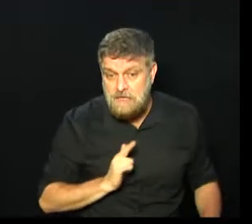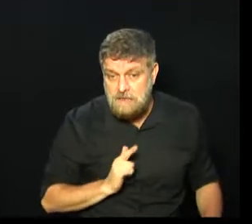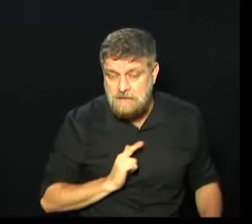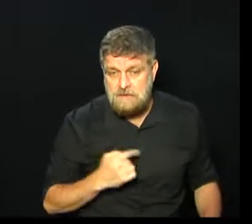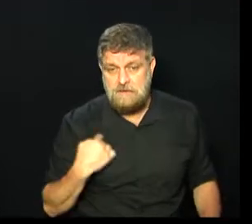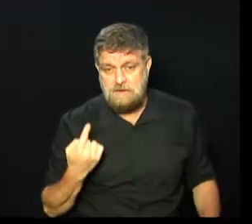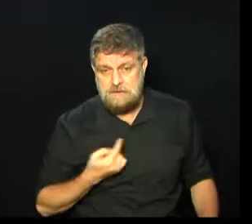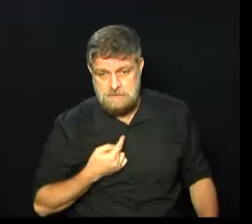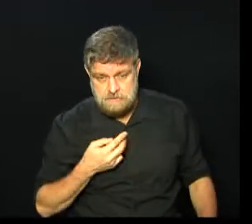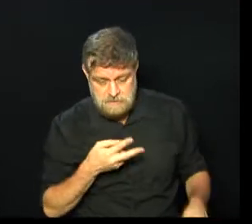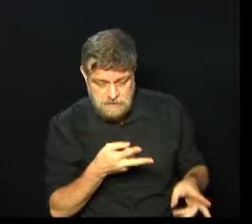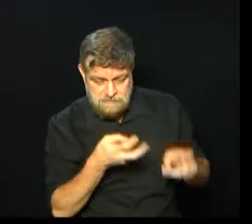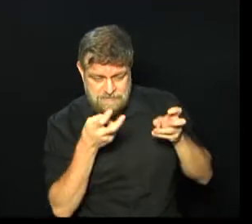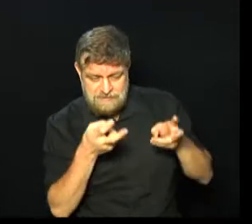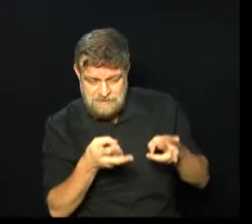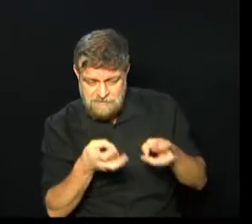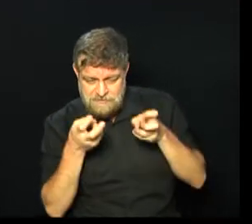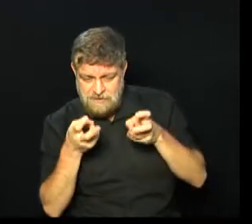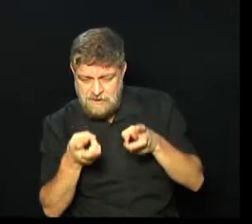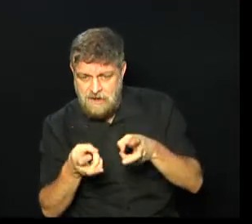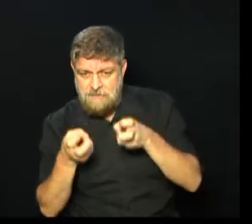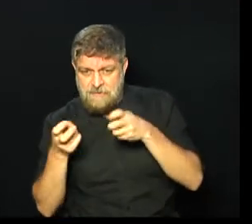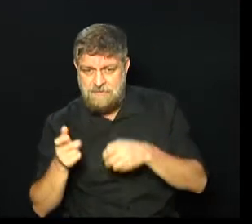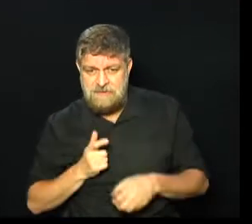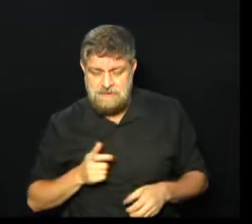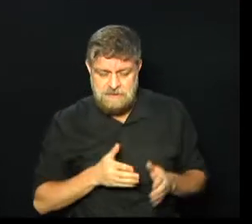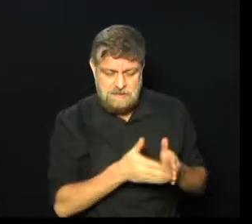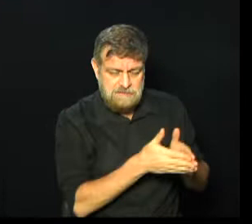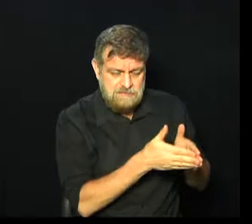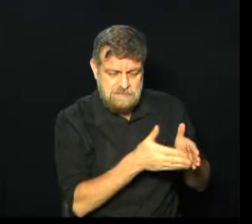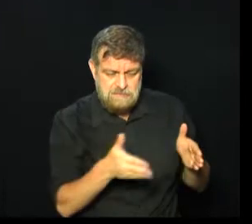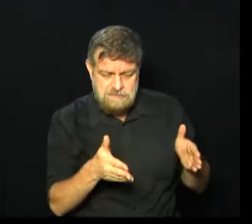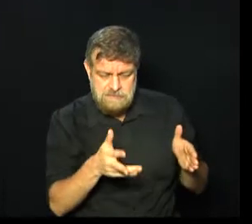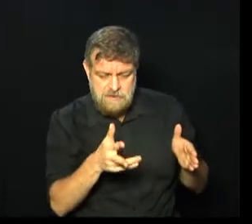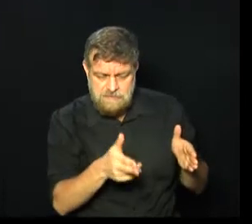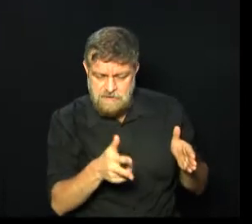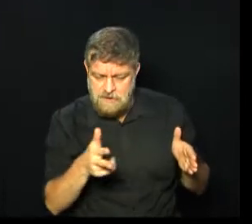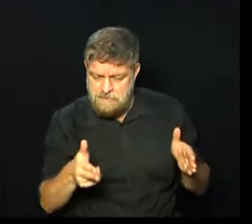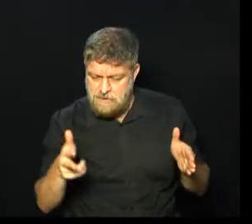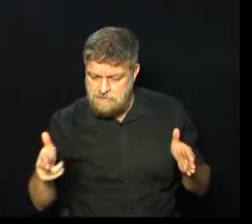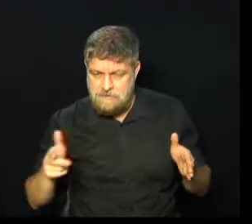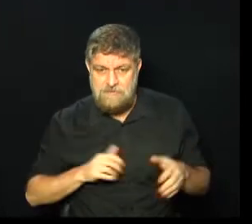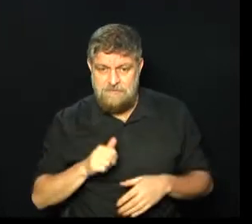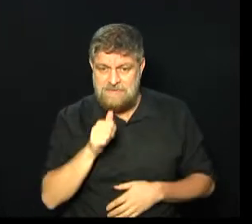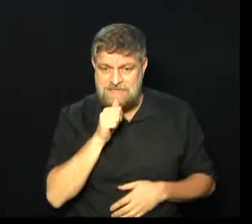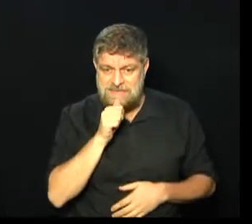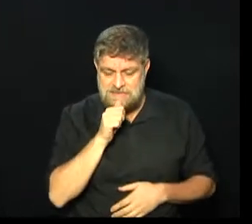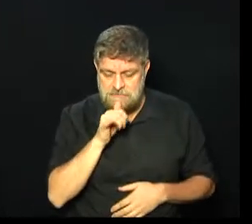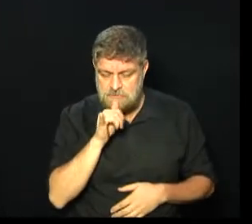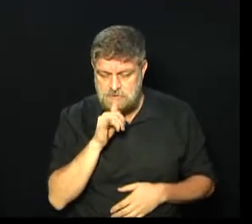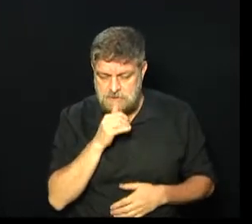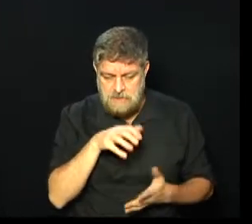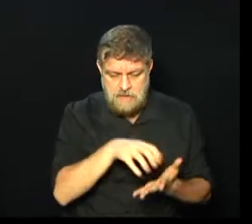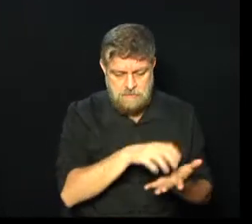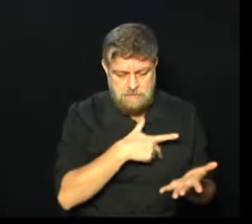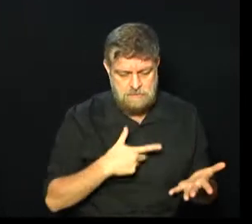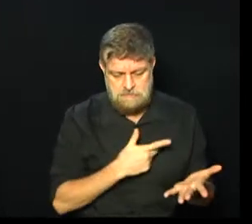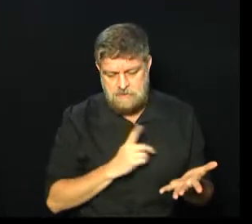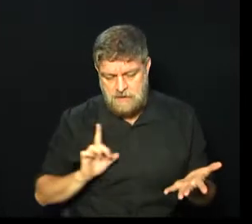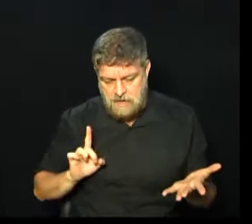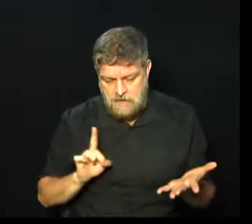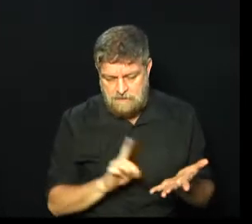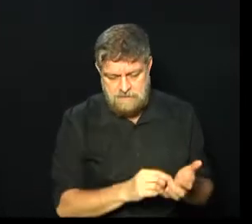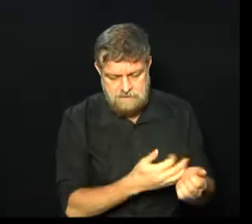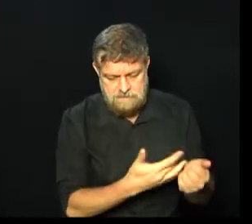vários gargalos na sequência. Então, se o homem vai no posto de saúde, faz um PSA, faz um